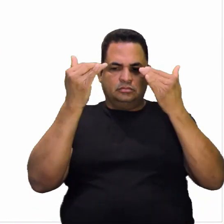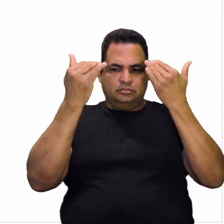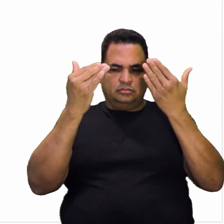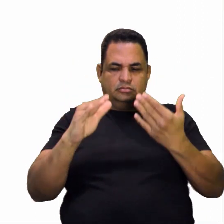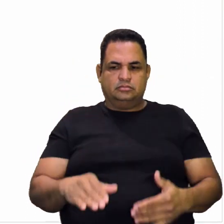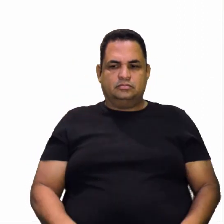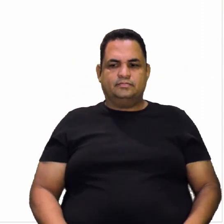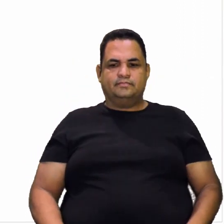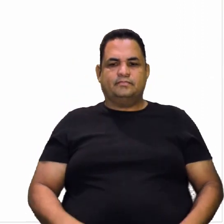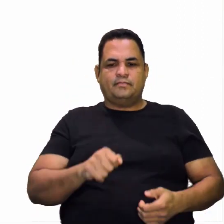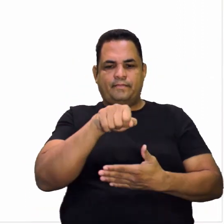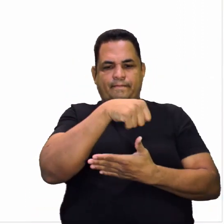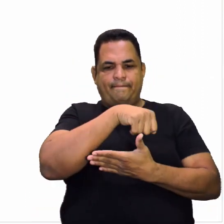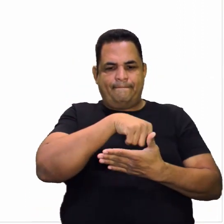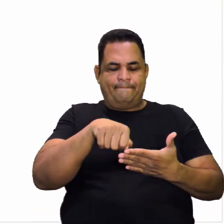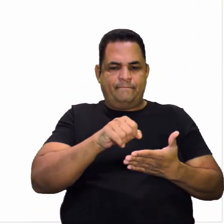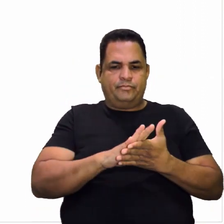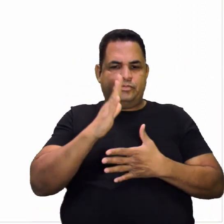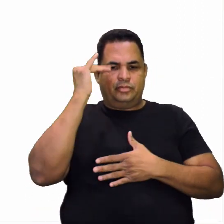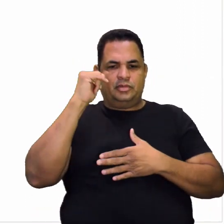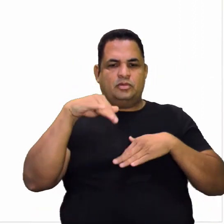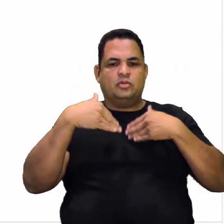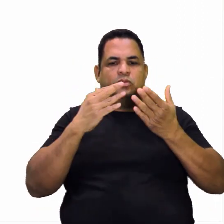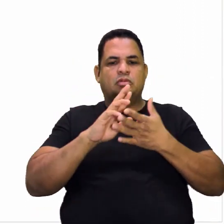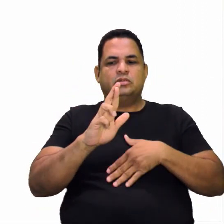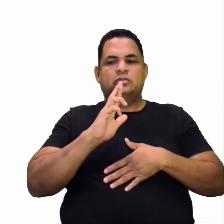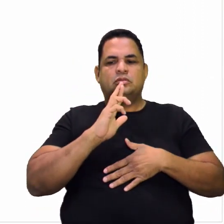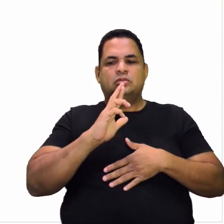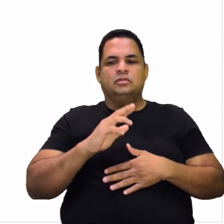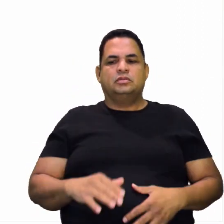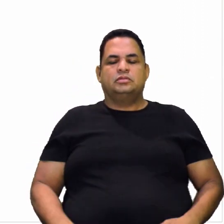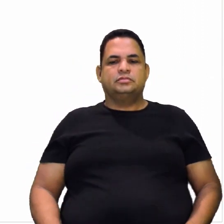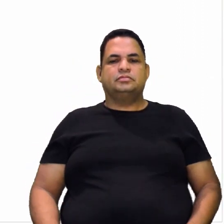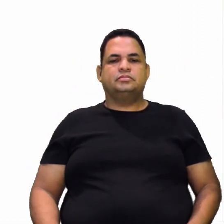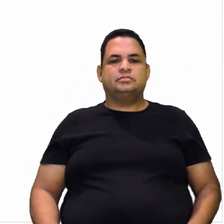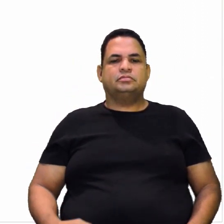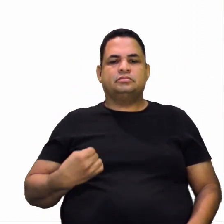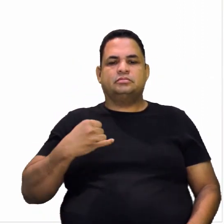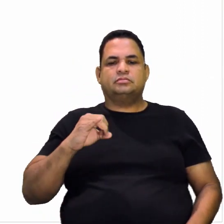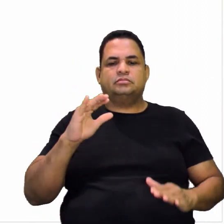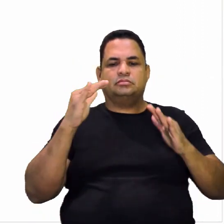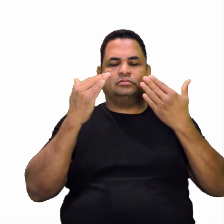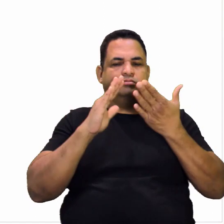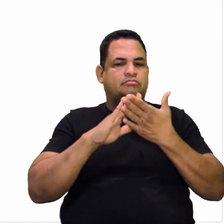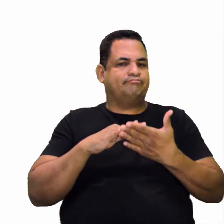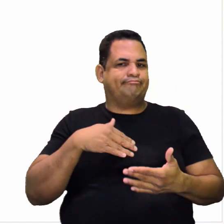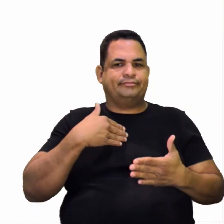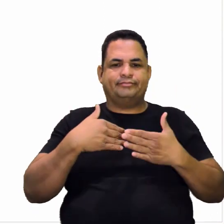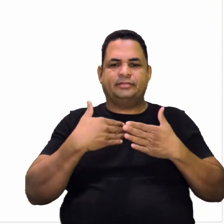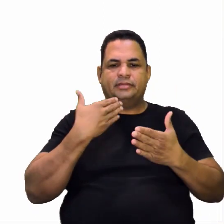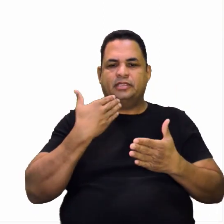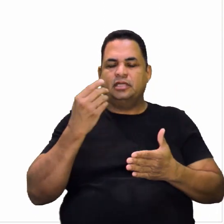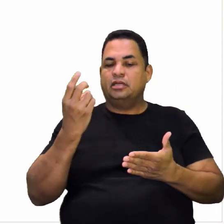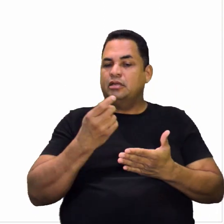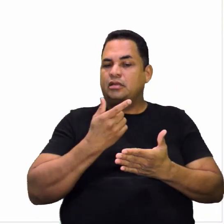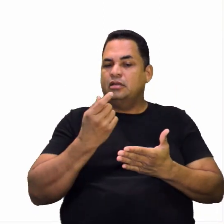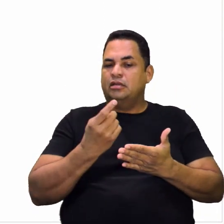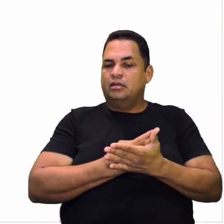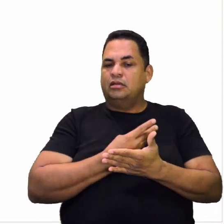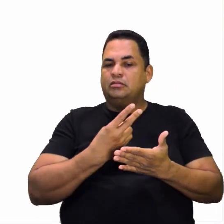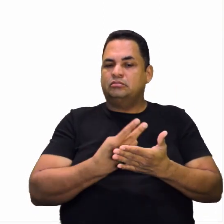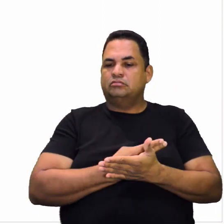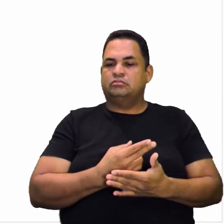e anotou, vai saber qual é a resposta. Agora, se não prestou, vai passar batido. Preste bem atenção,